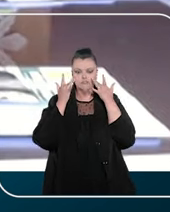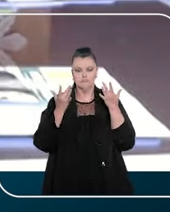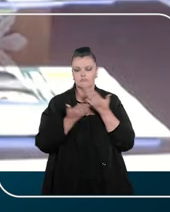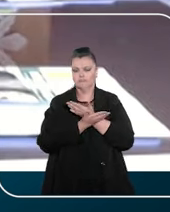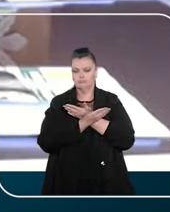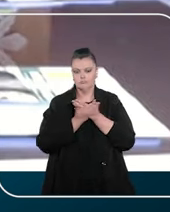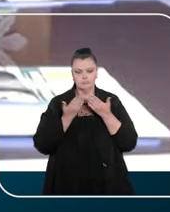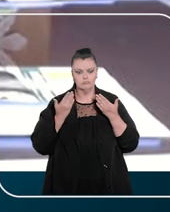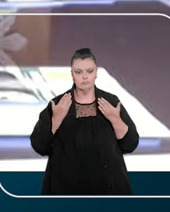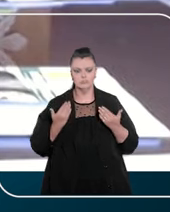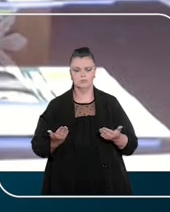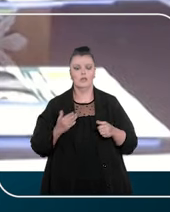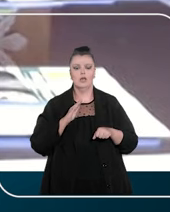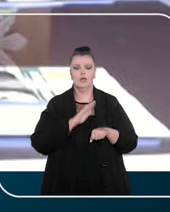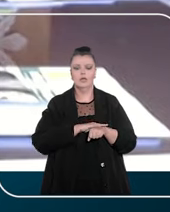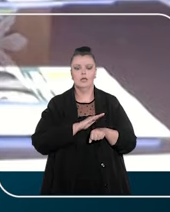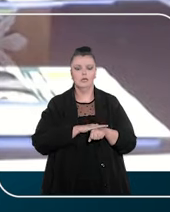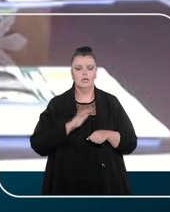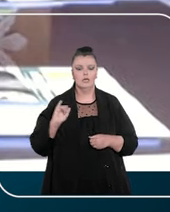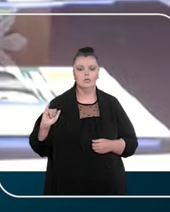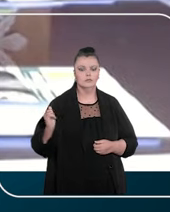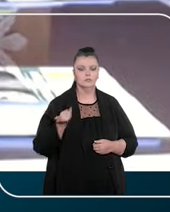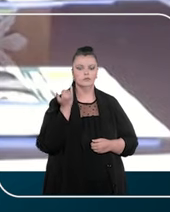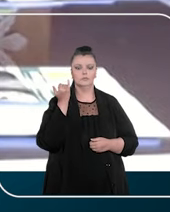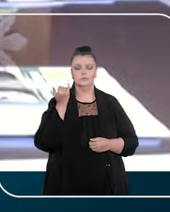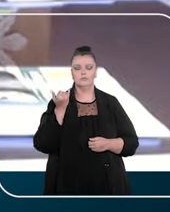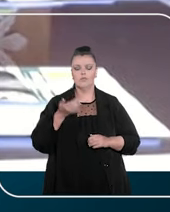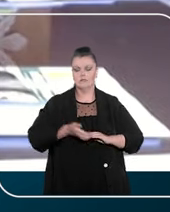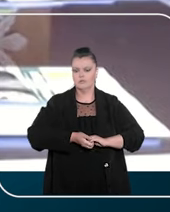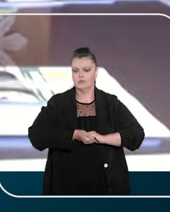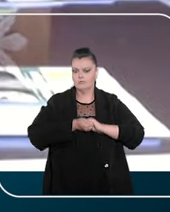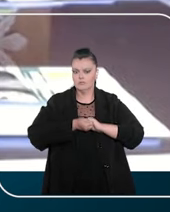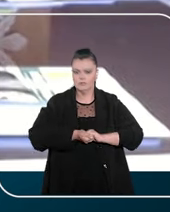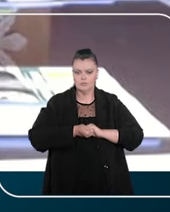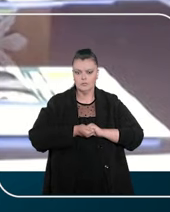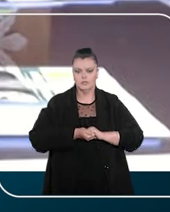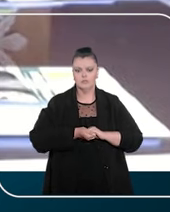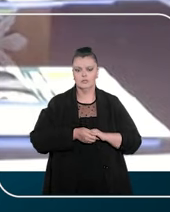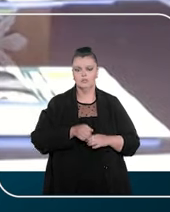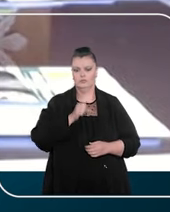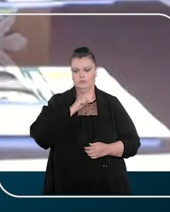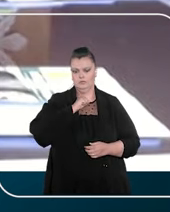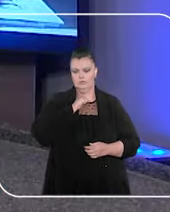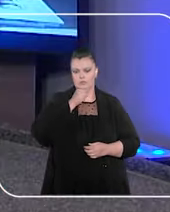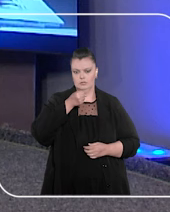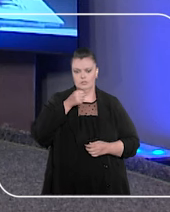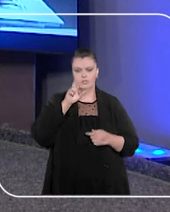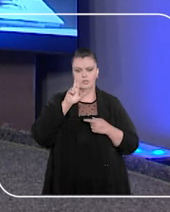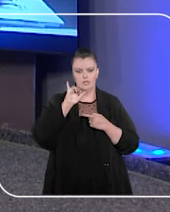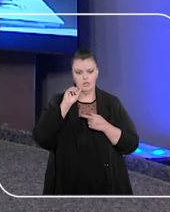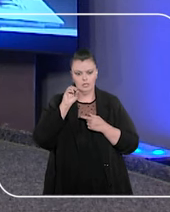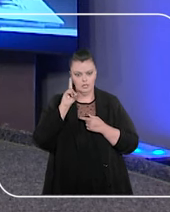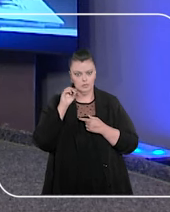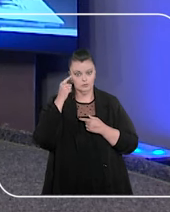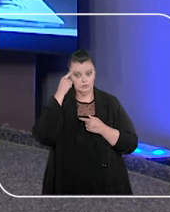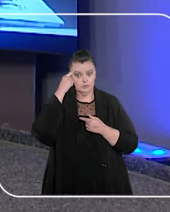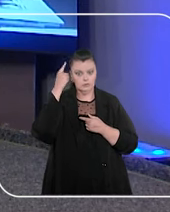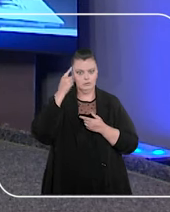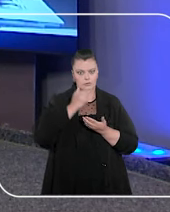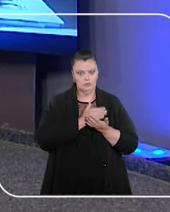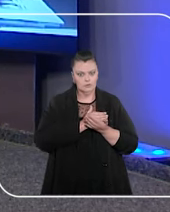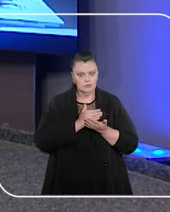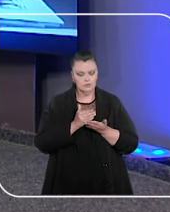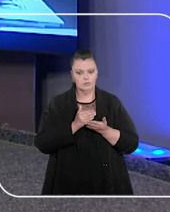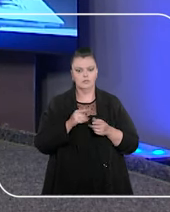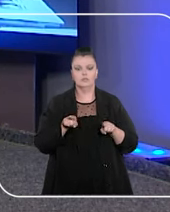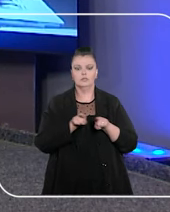tribunais do Brasil. Eu aproveito o momento para cumprimentar mais uma vez o jornalista Ricardo, da iniciativa,